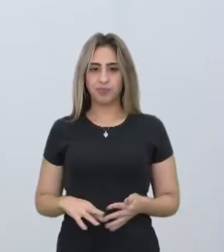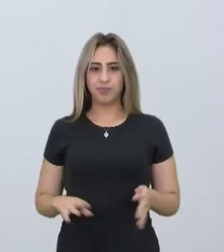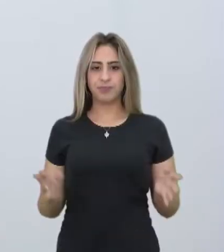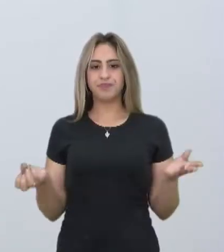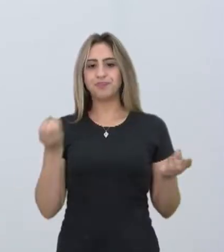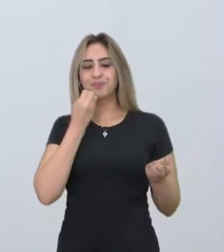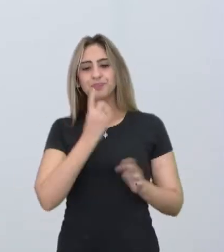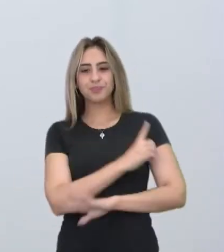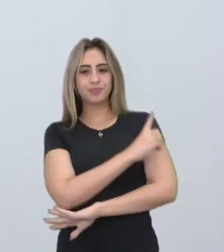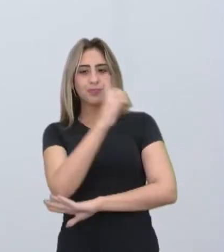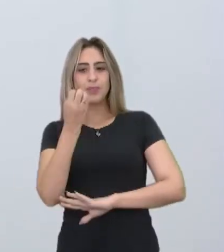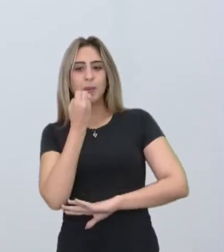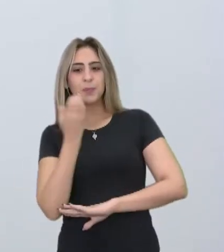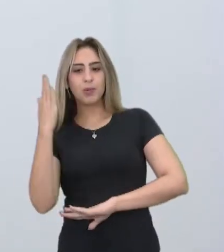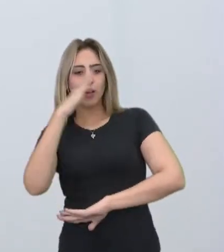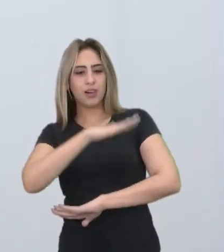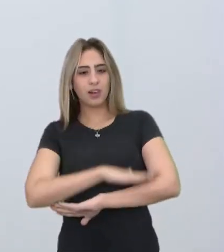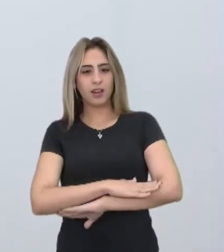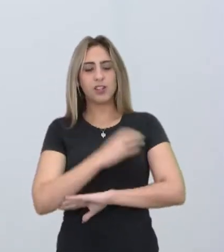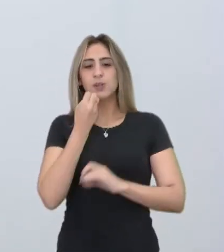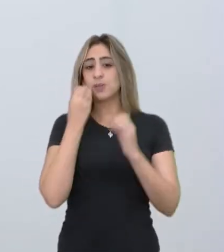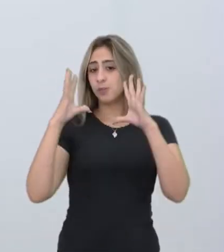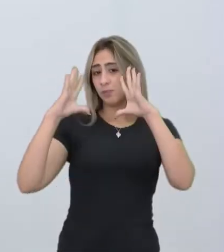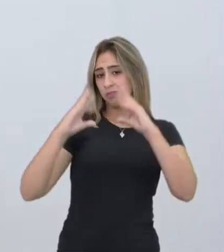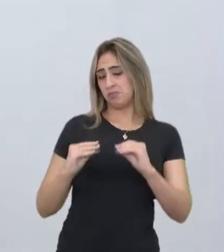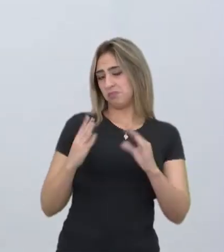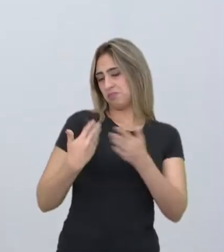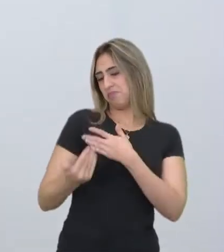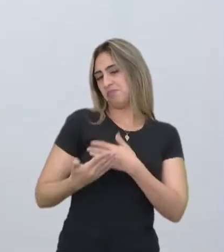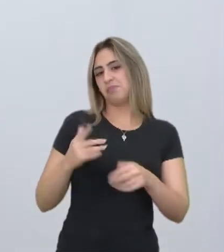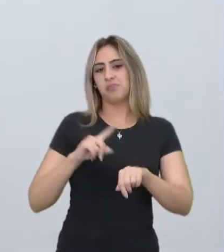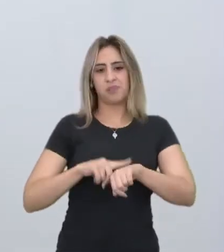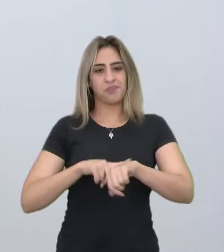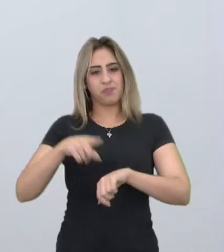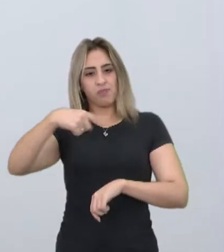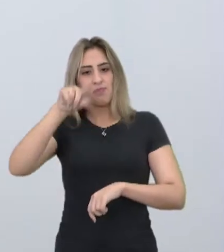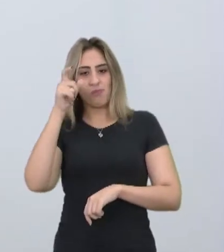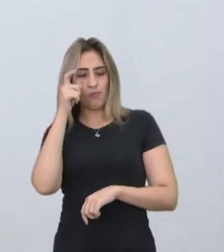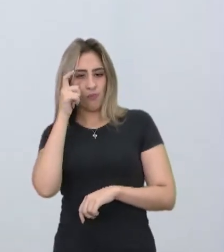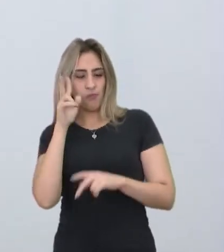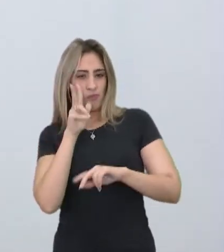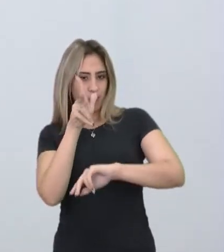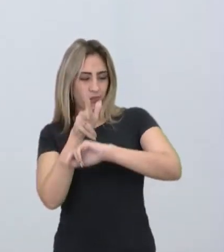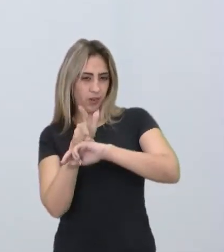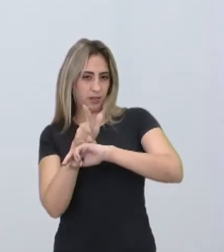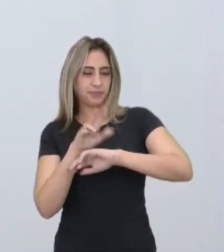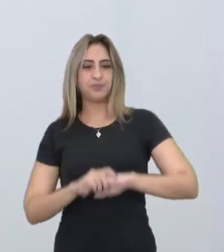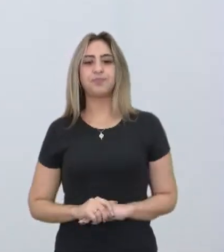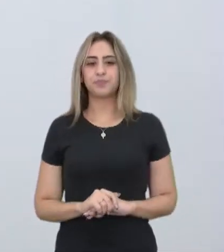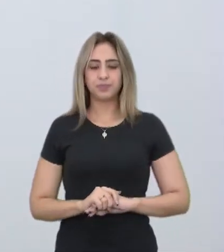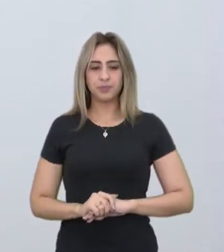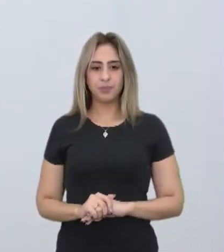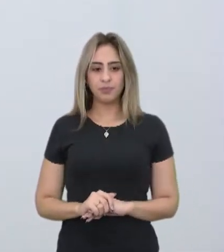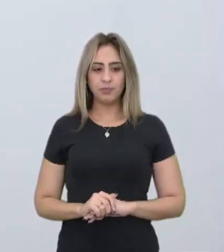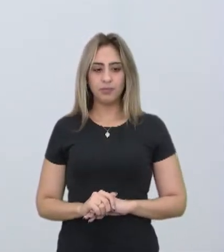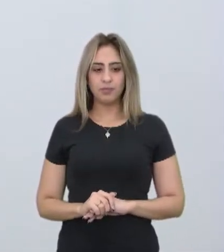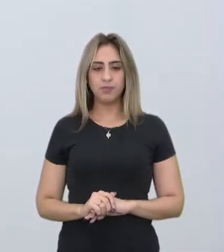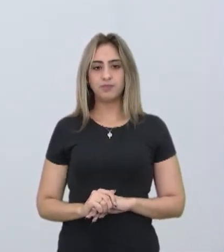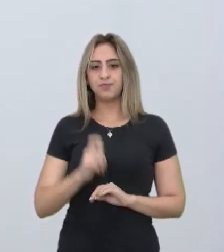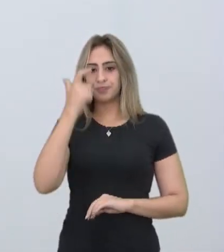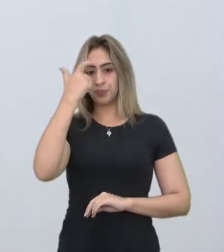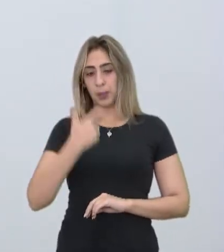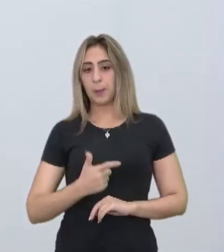Bom dia, boa tarde ou boa noite, depende aí do momento que você vai estar assistindo a esse vídeo. Eu sou